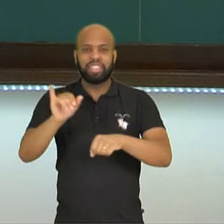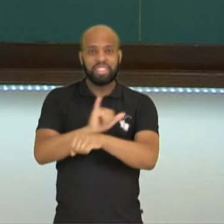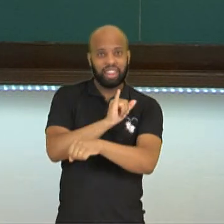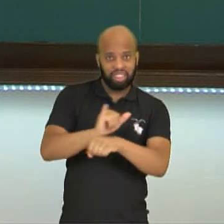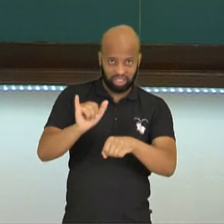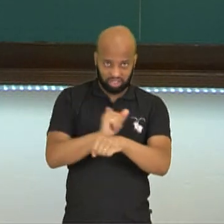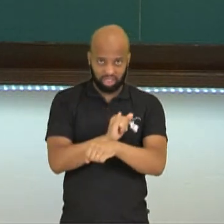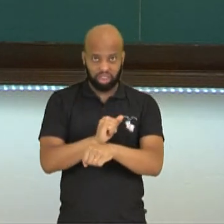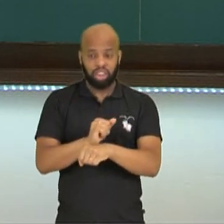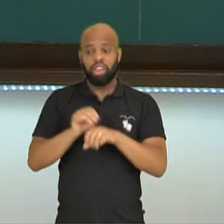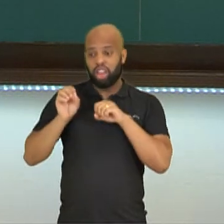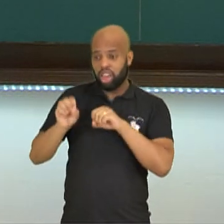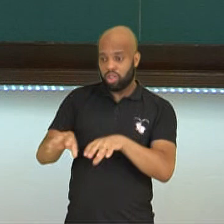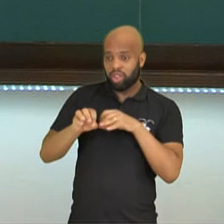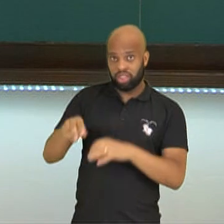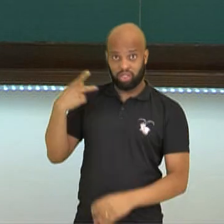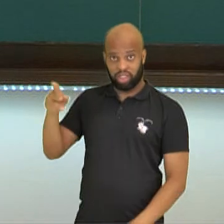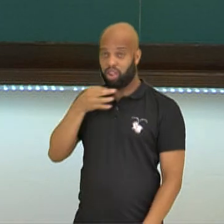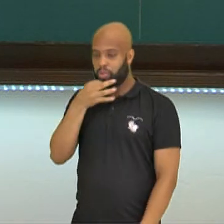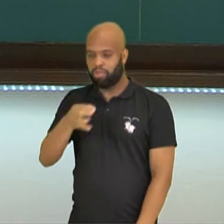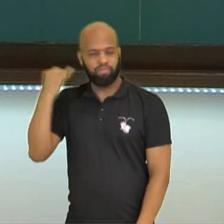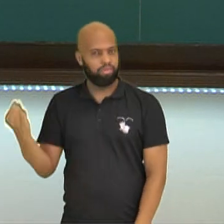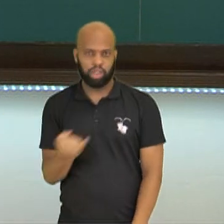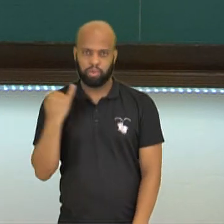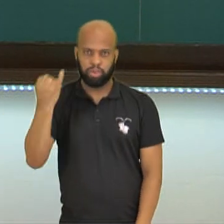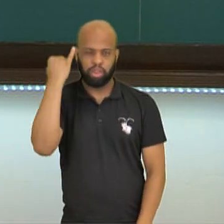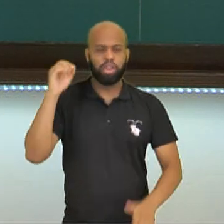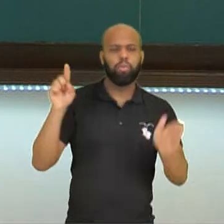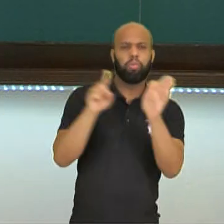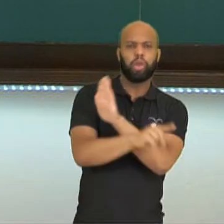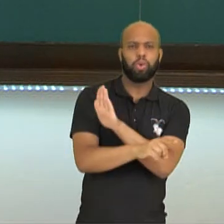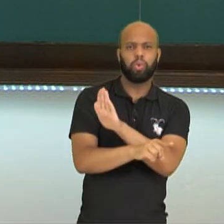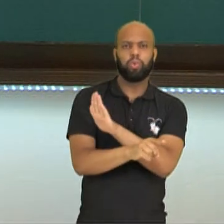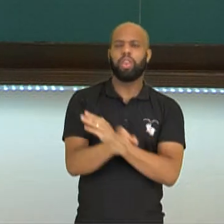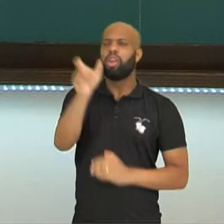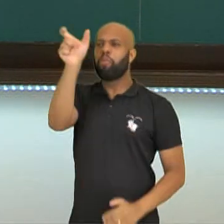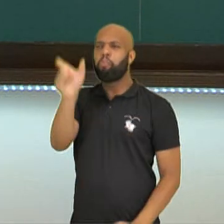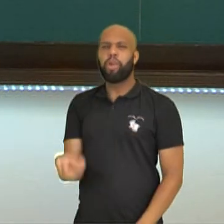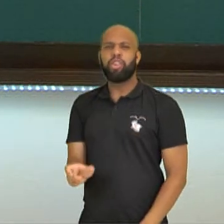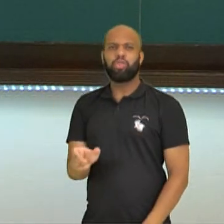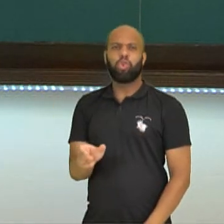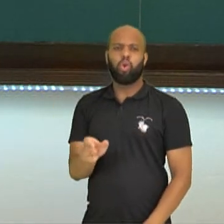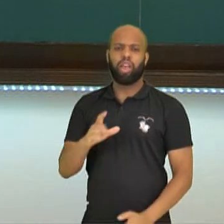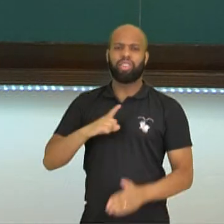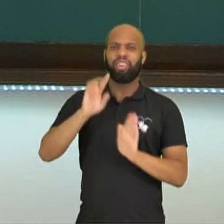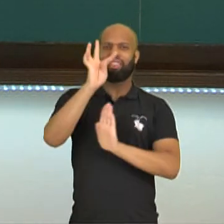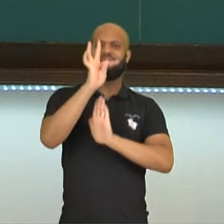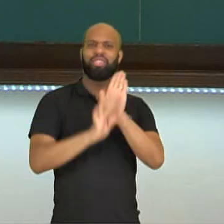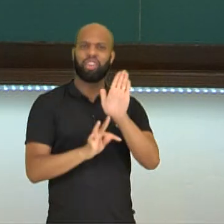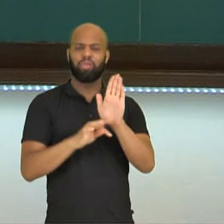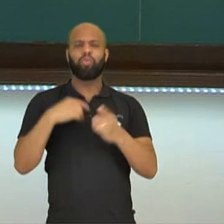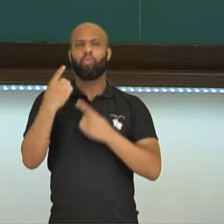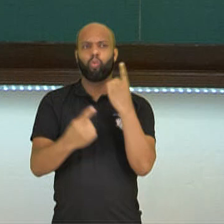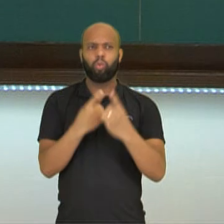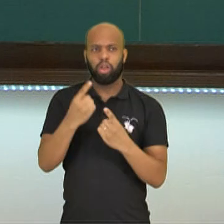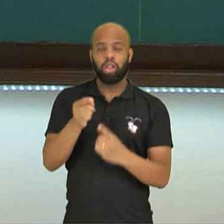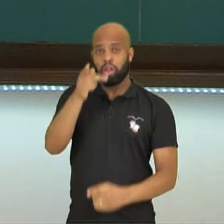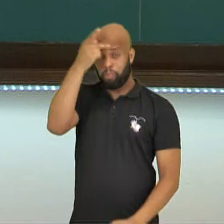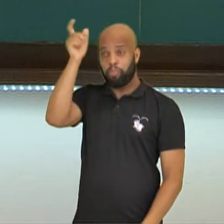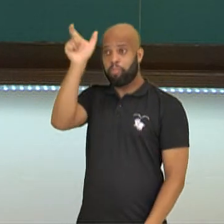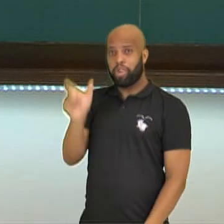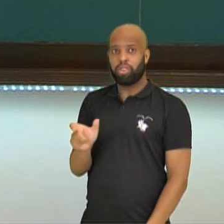muito importante. A pergunta que eu faço a vocês é: qual é a pessoa do discurso que encontramos nesse trecho? Pessoa do discurso